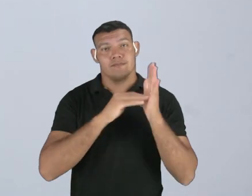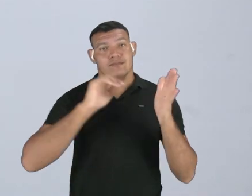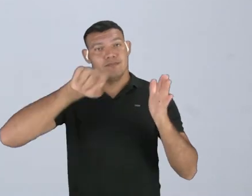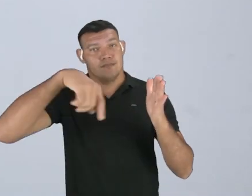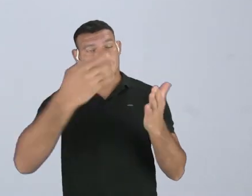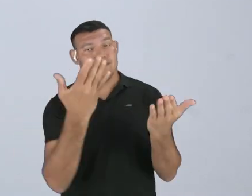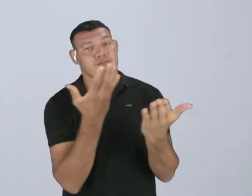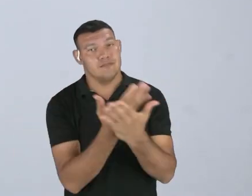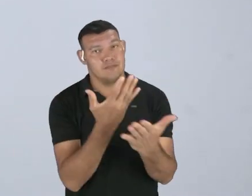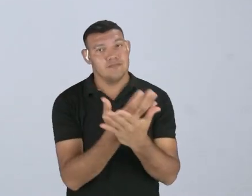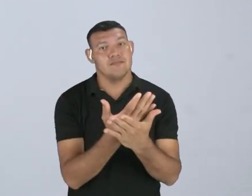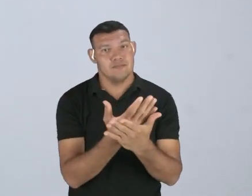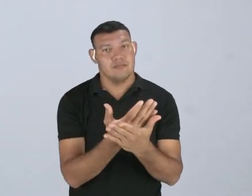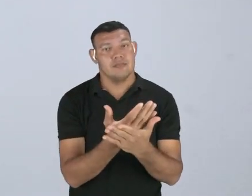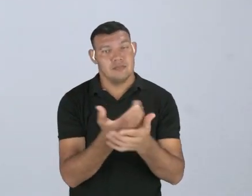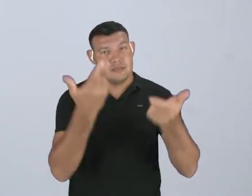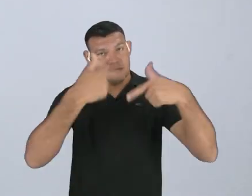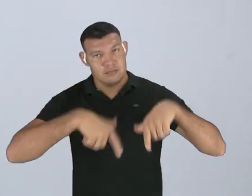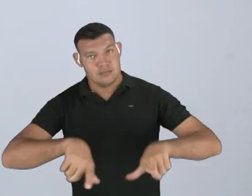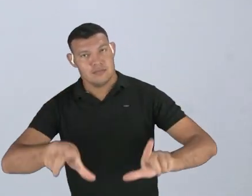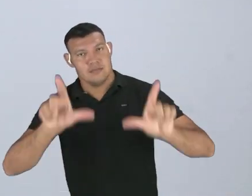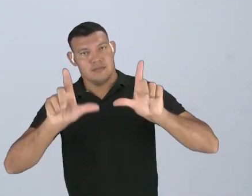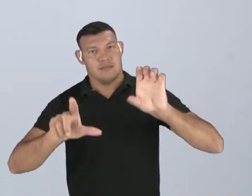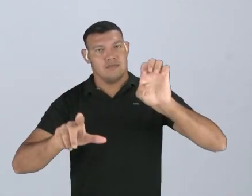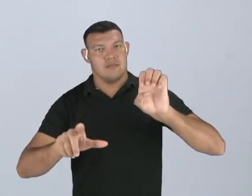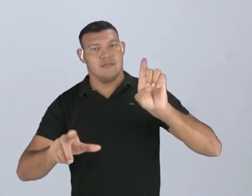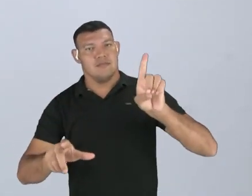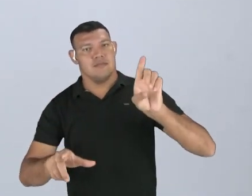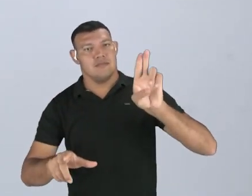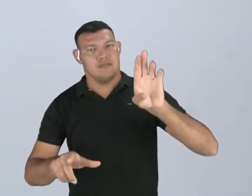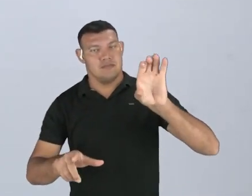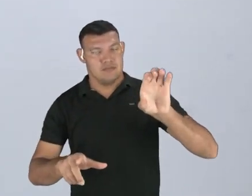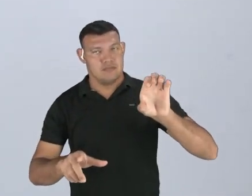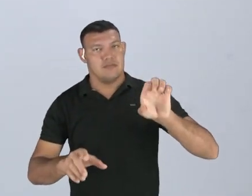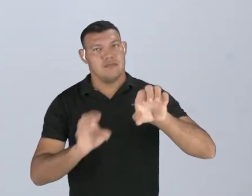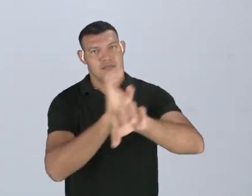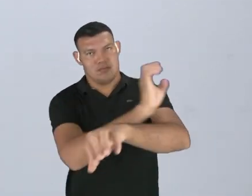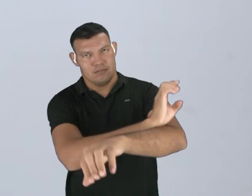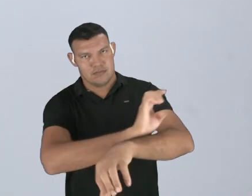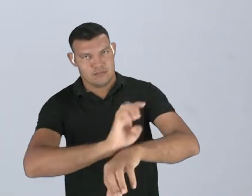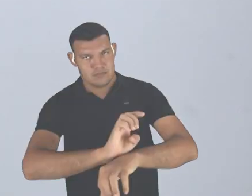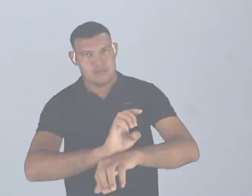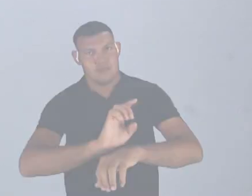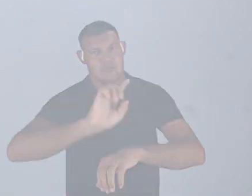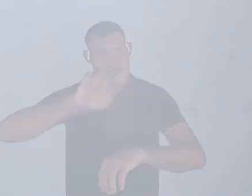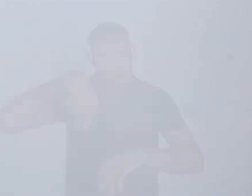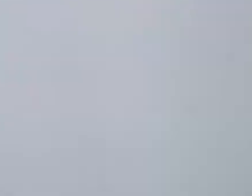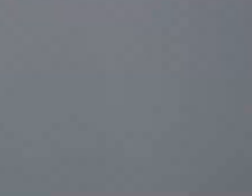aula e revejam essa aula na plataforma Eduque da Secretaria de Educação. Até mais.